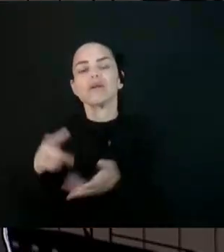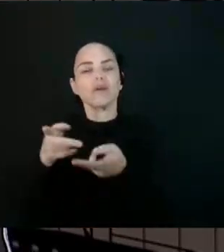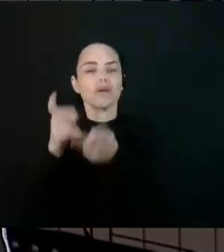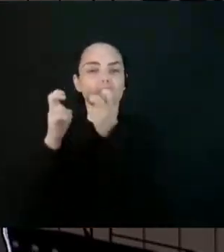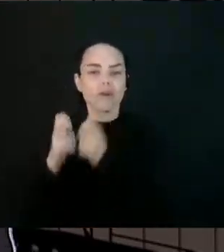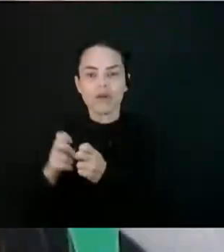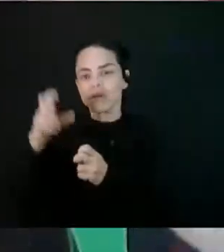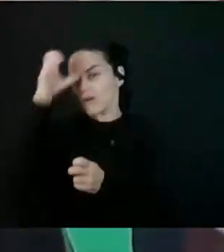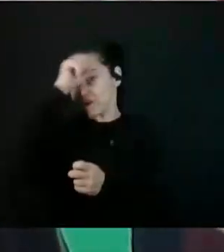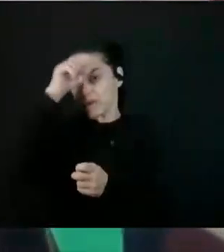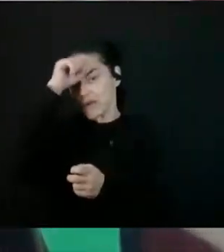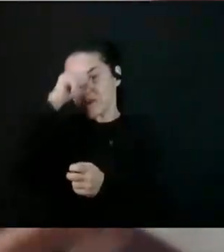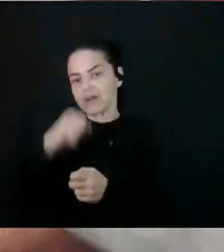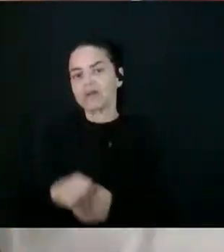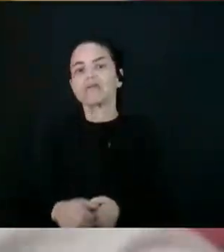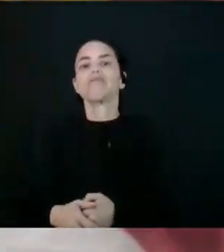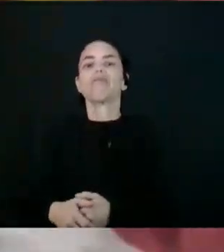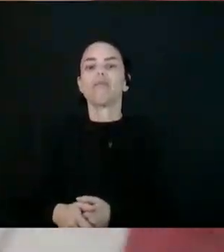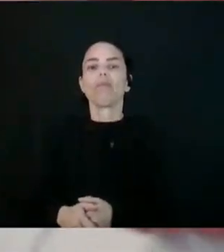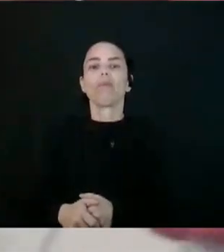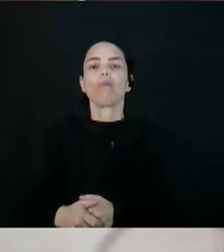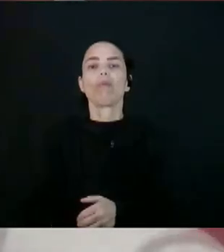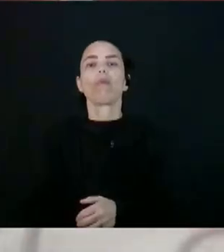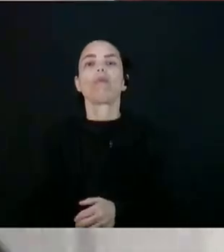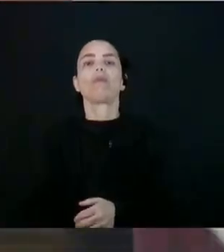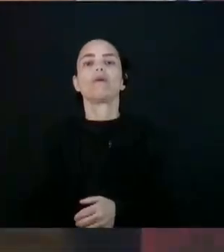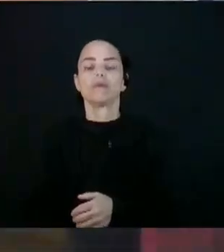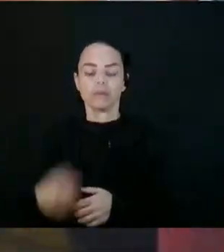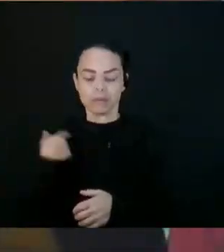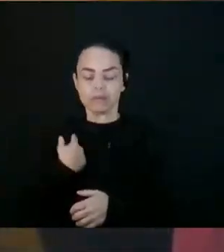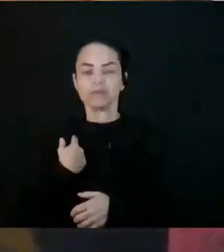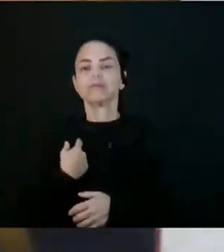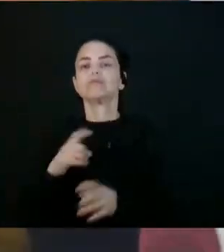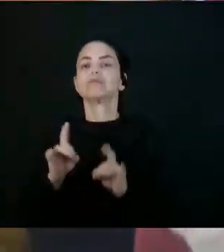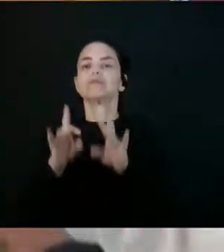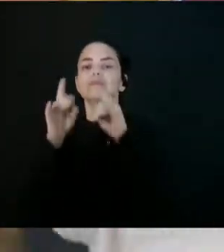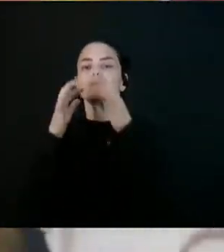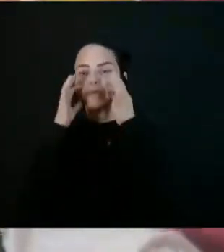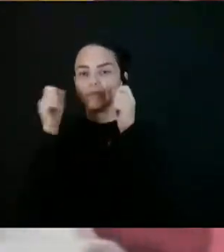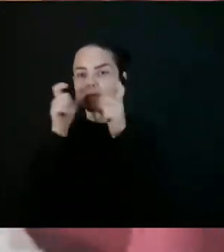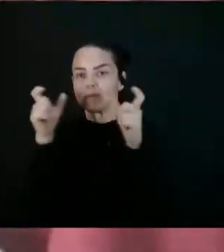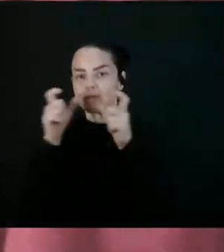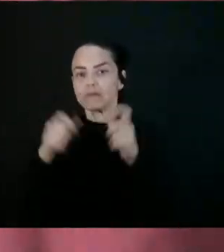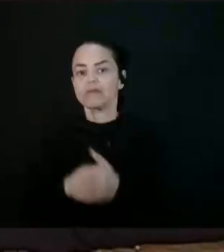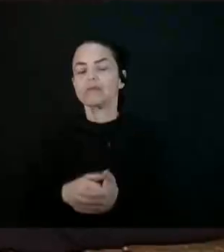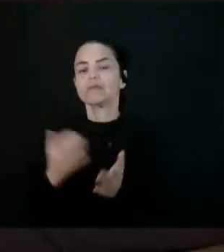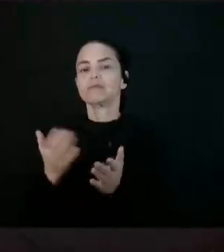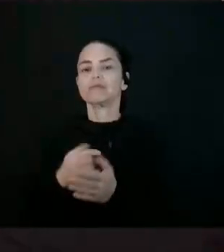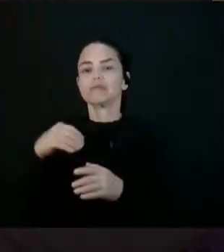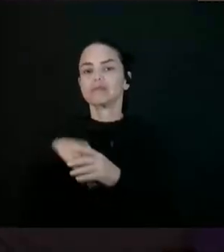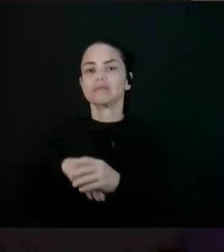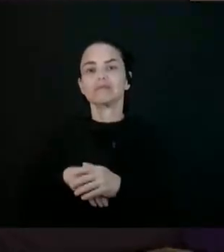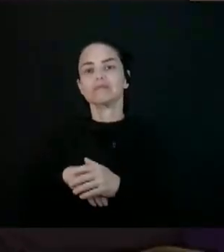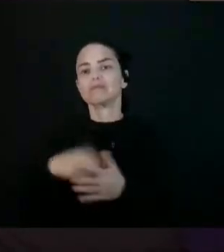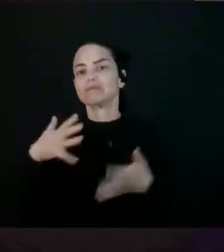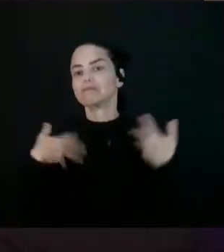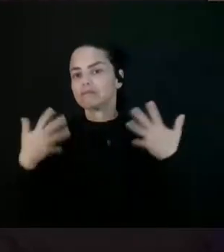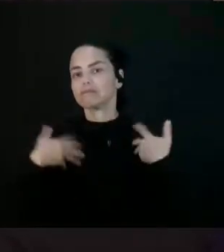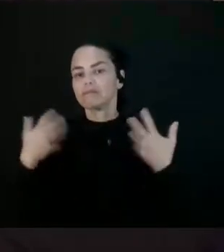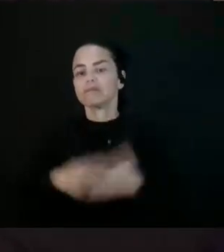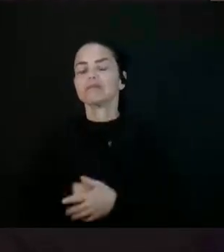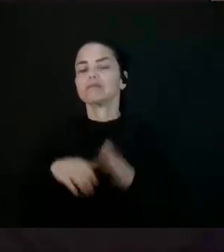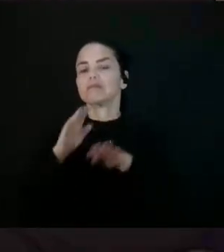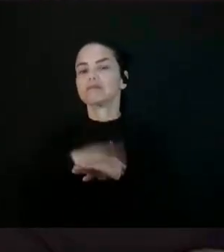está acontecendo. Mas os especialistas fazem um alerta: quando a coleção deixa de ser diversão e passa a representar